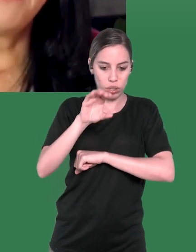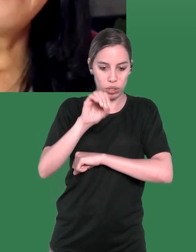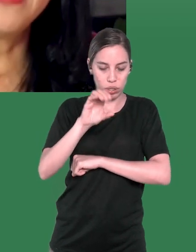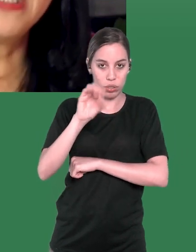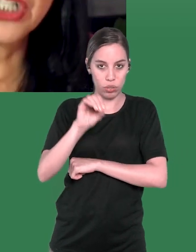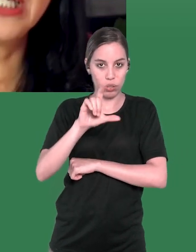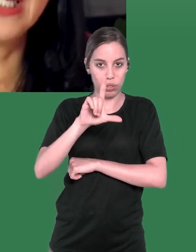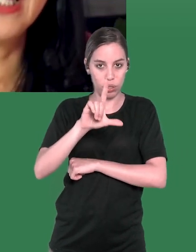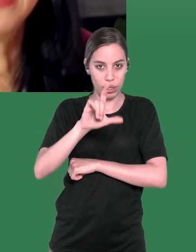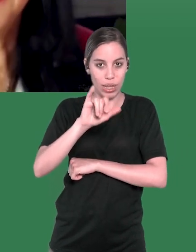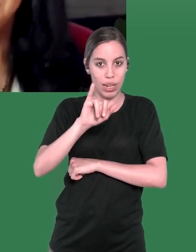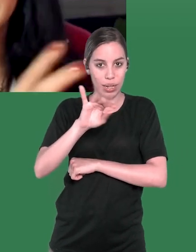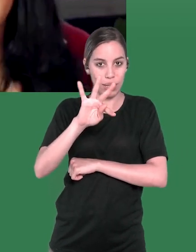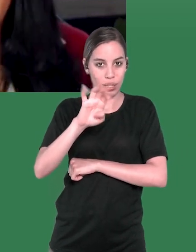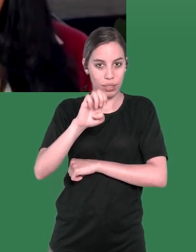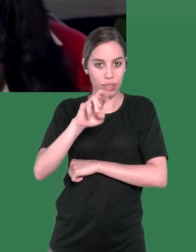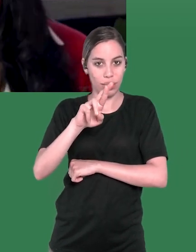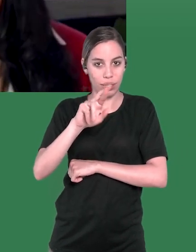porque permite